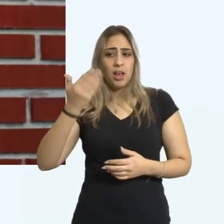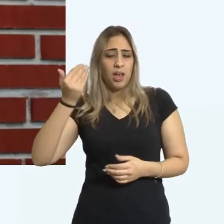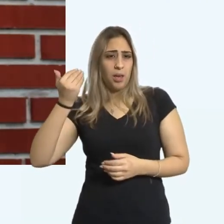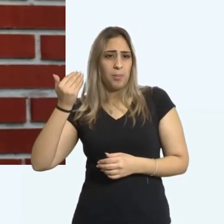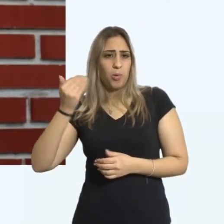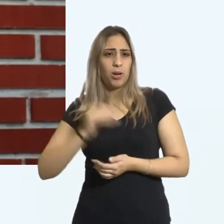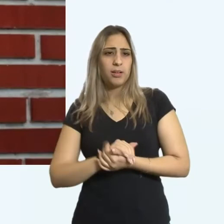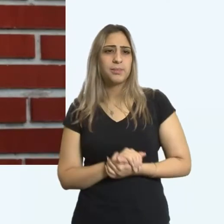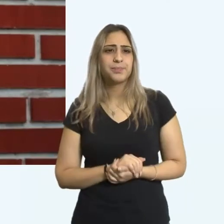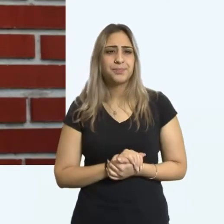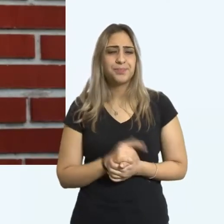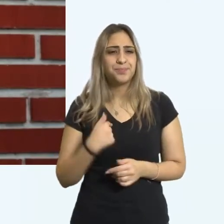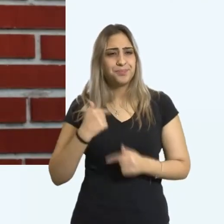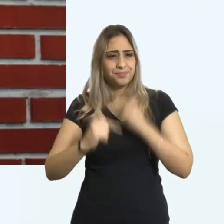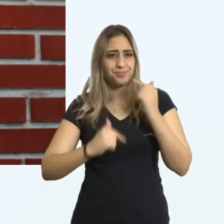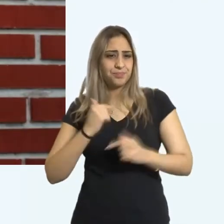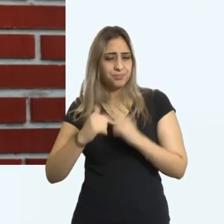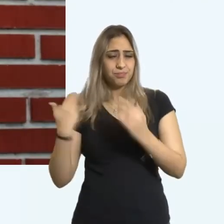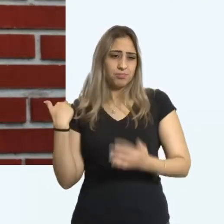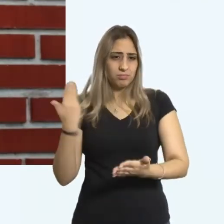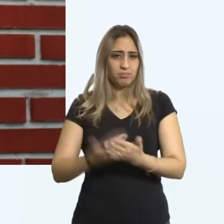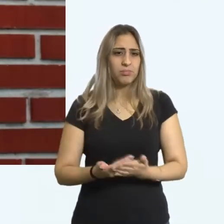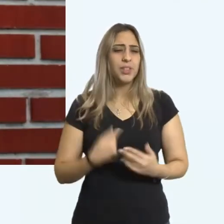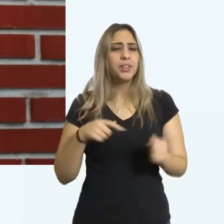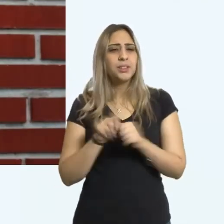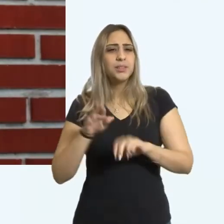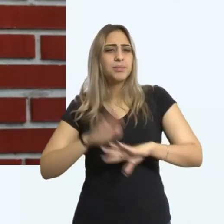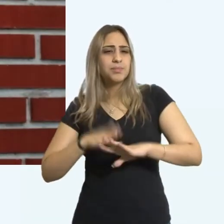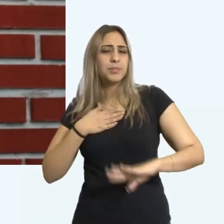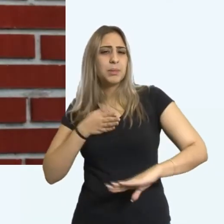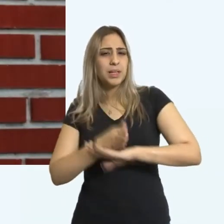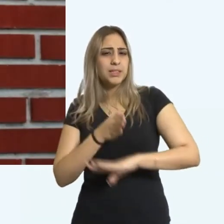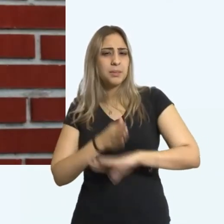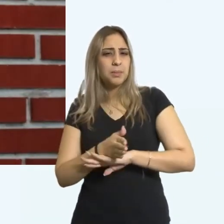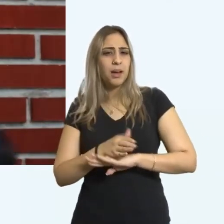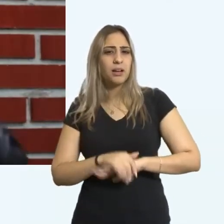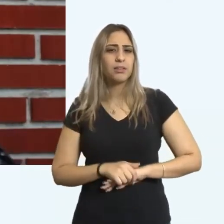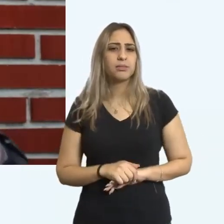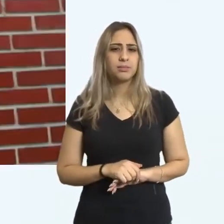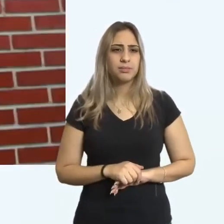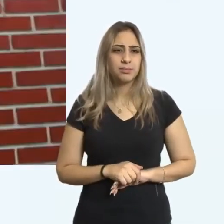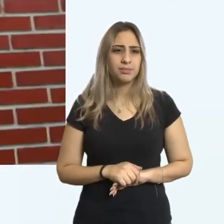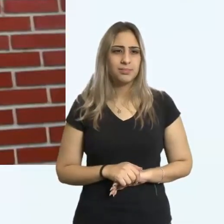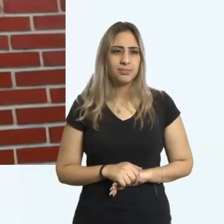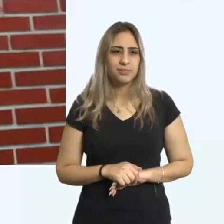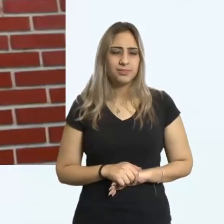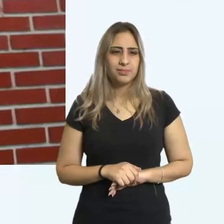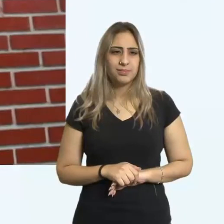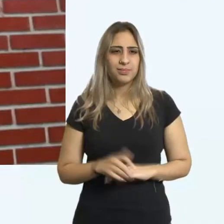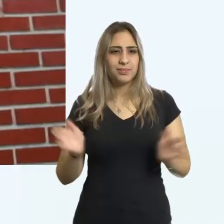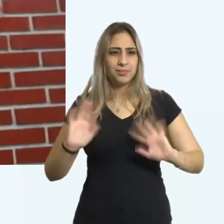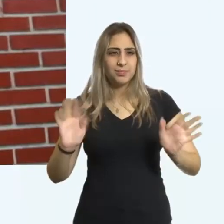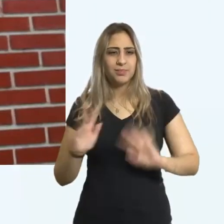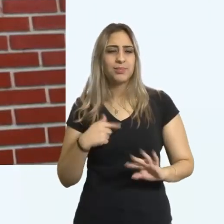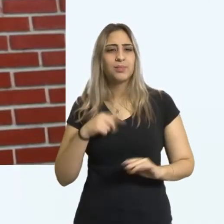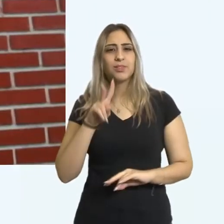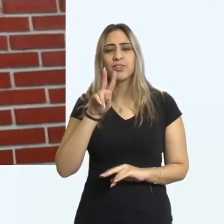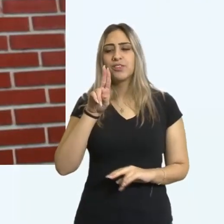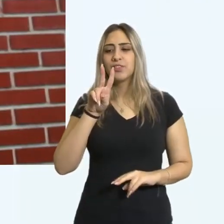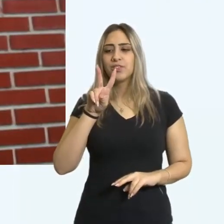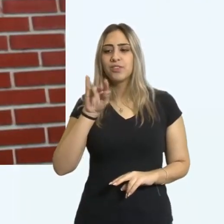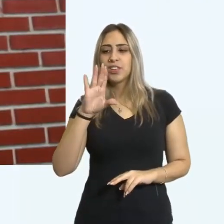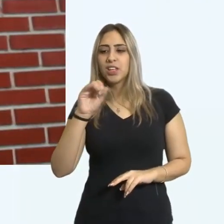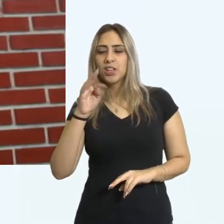e ele trabalho lindo presente participar é oi oi meu nome é